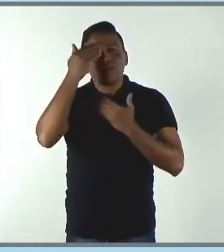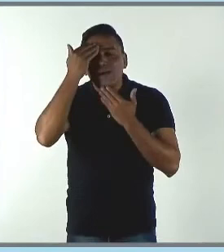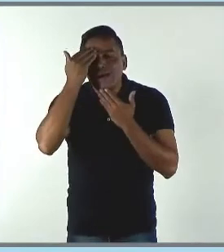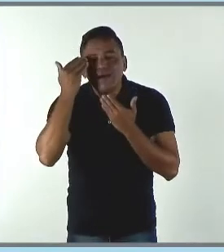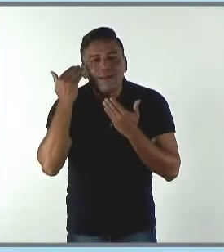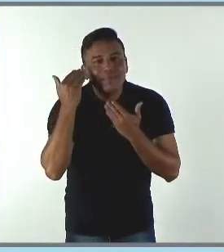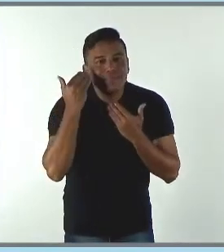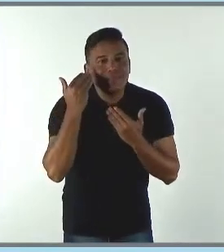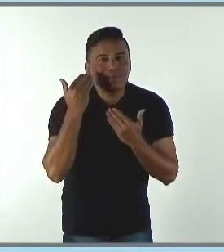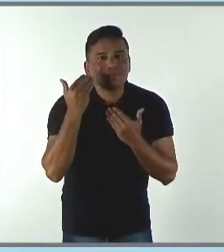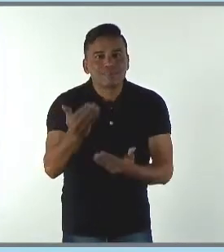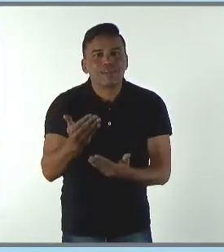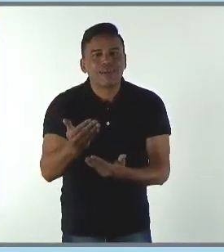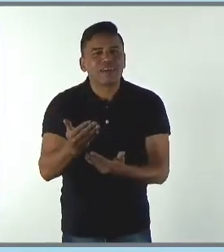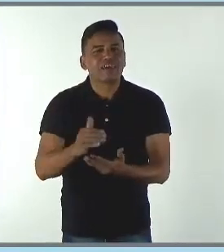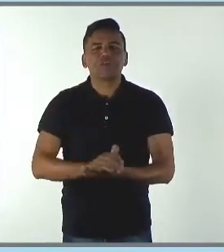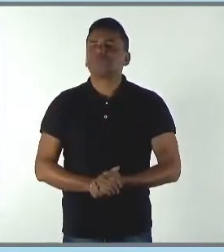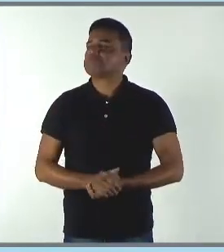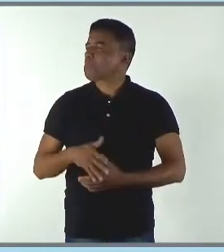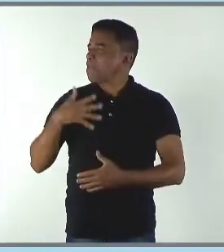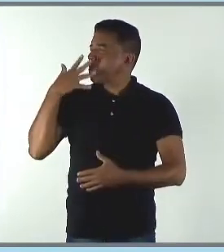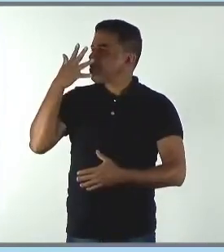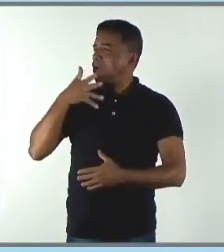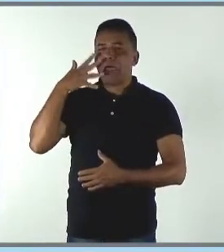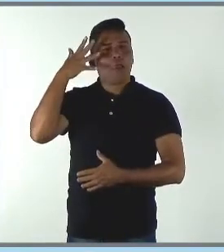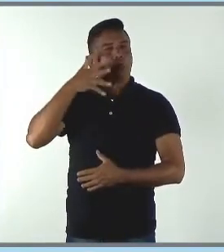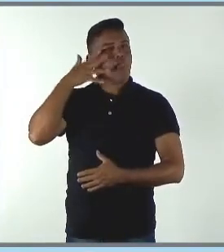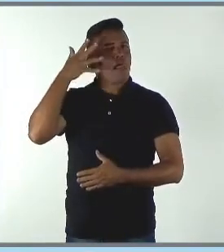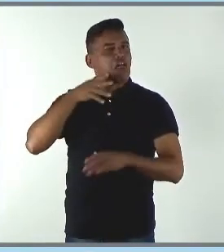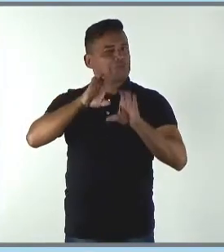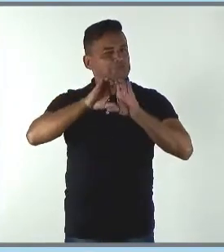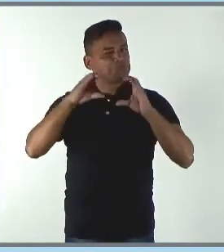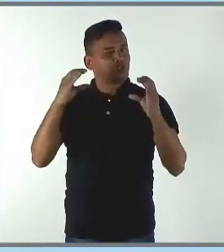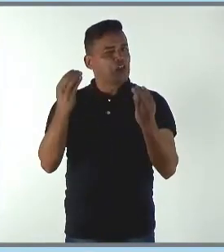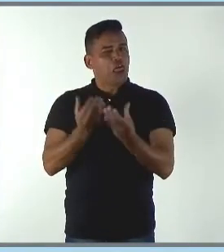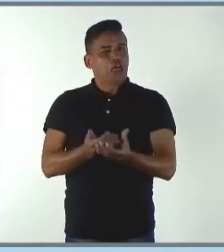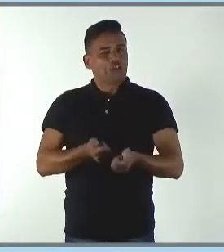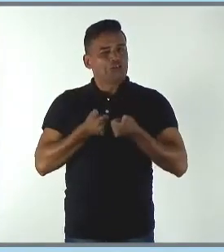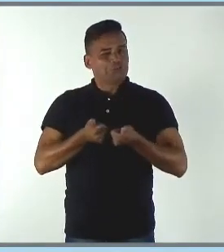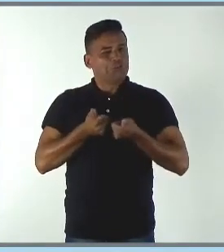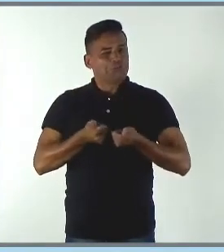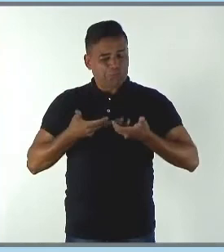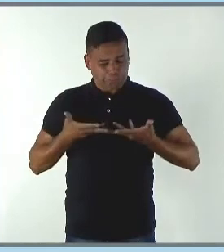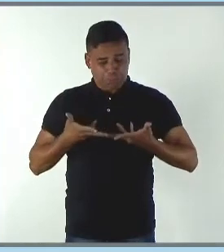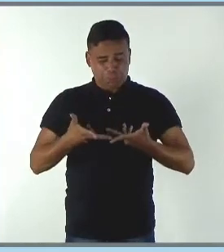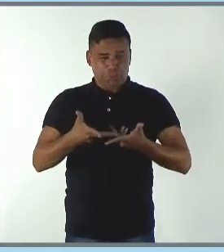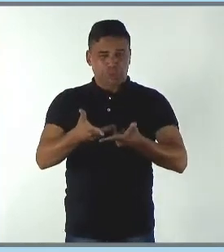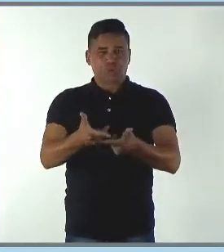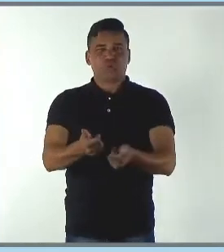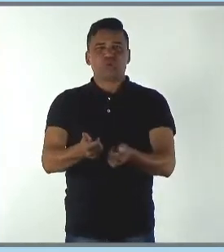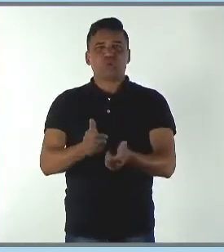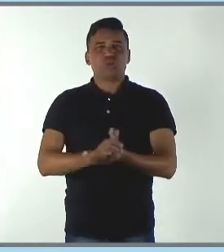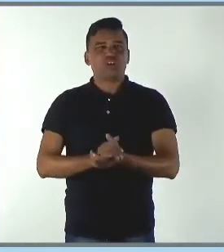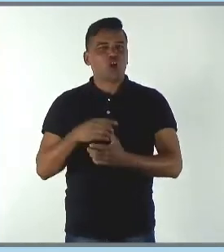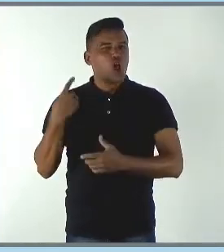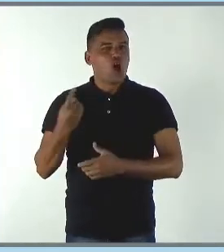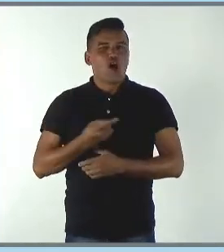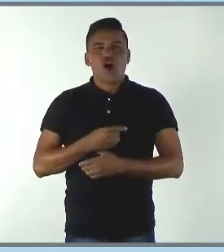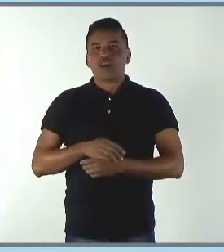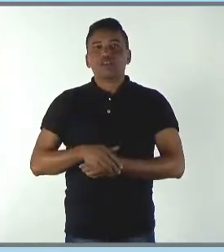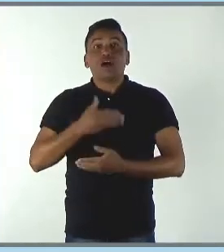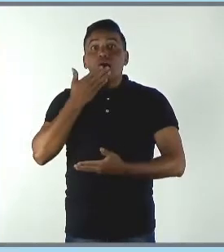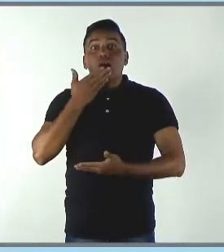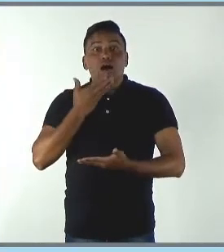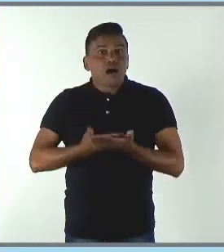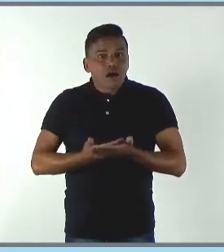pela magnânima conferência que nos deixou encantadas e a